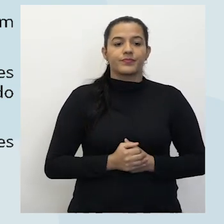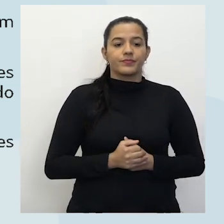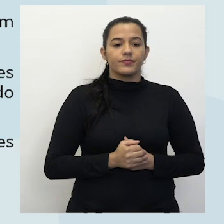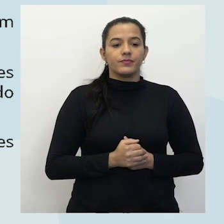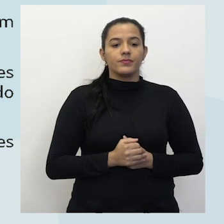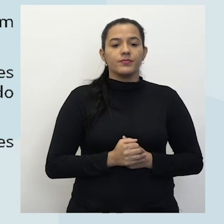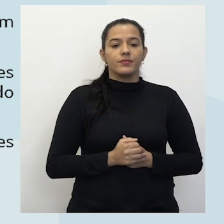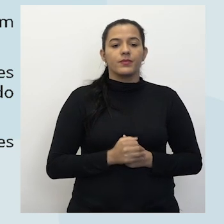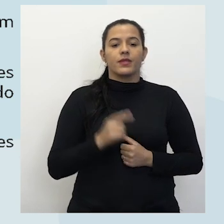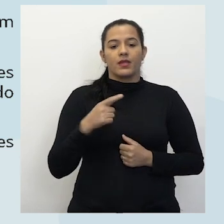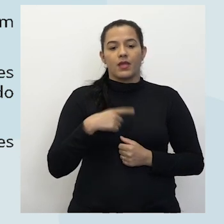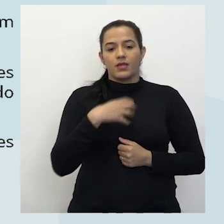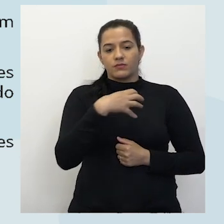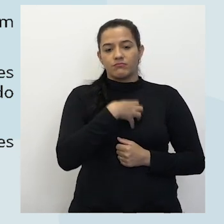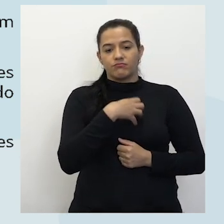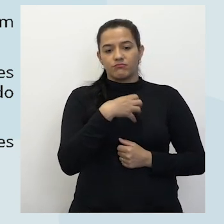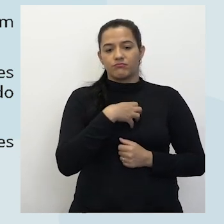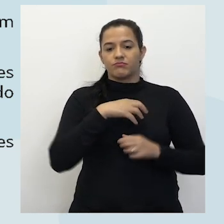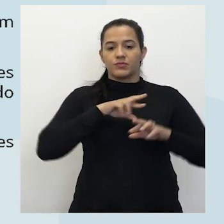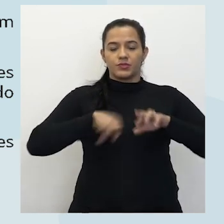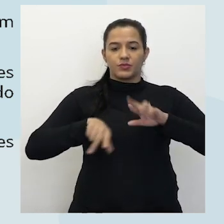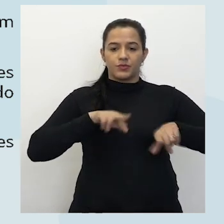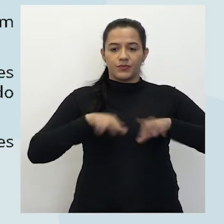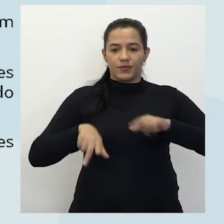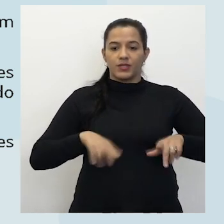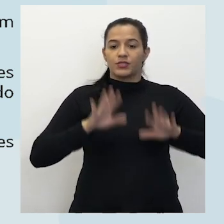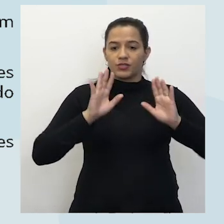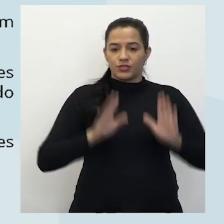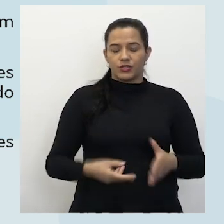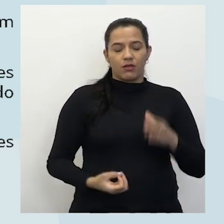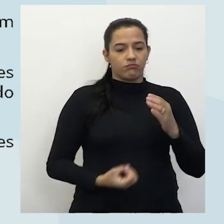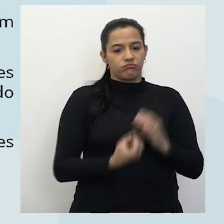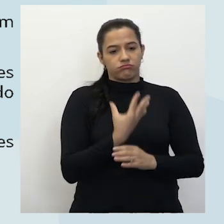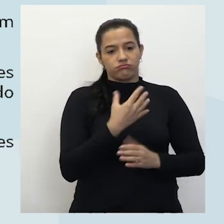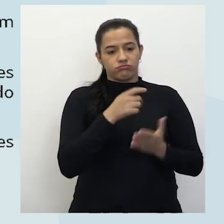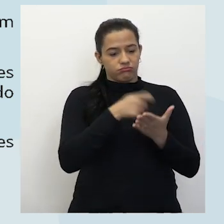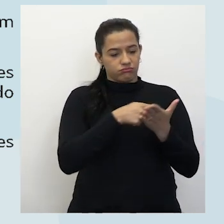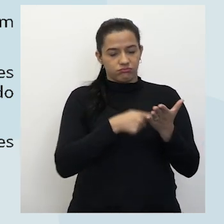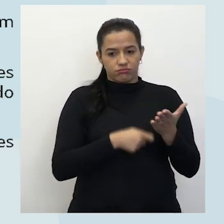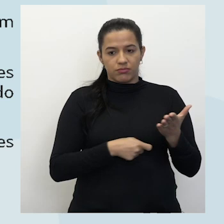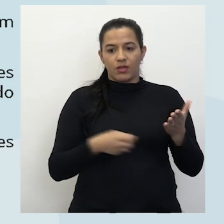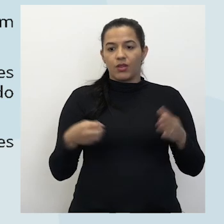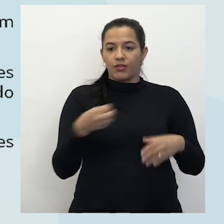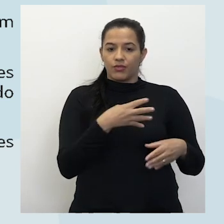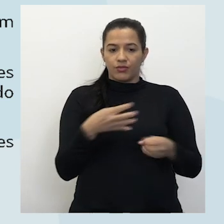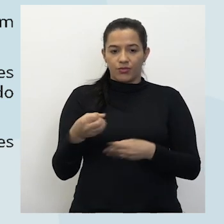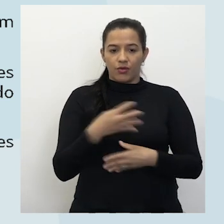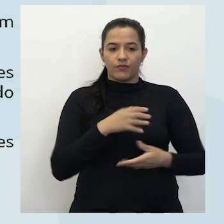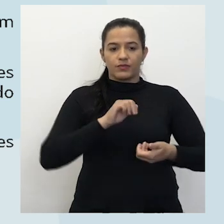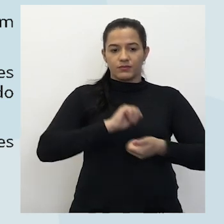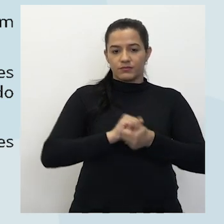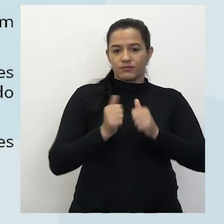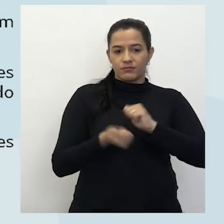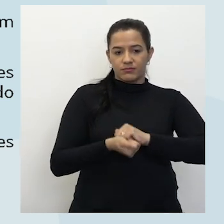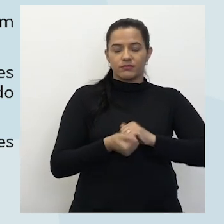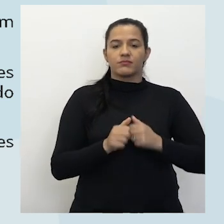geral, sentidos diferentes para uma obra já existente ou consagrada, estabelecendo novas interpretações.